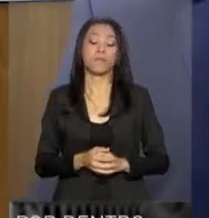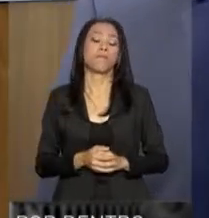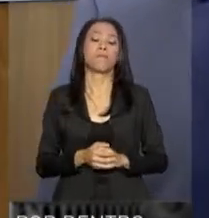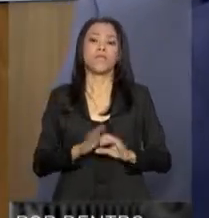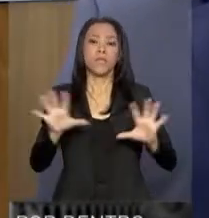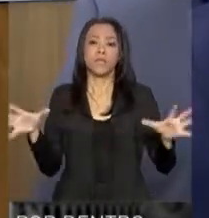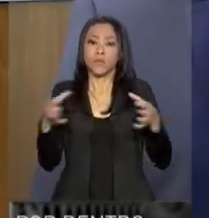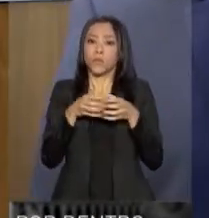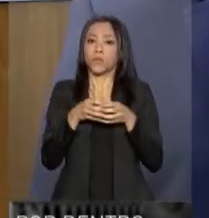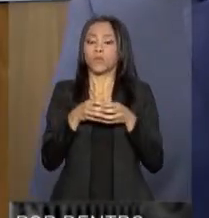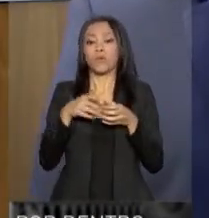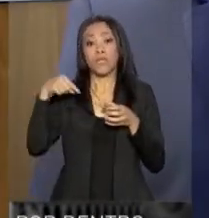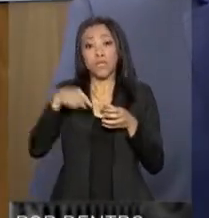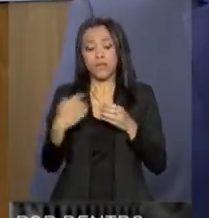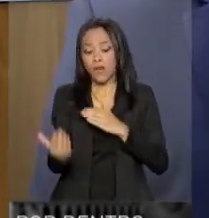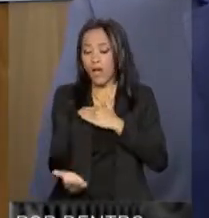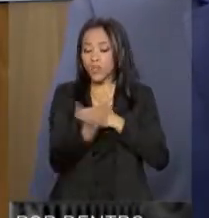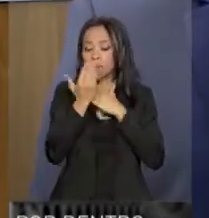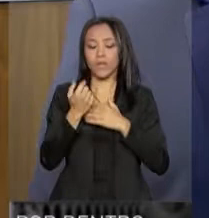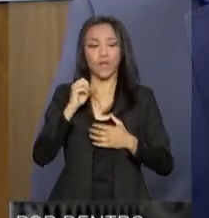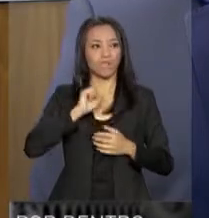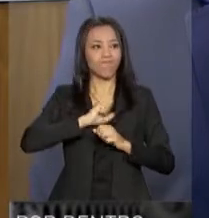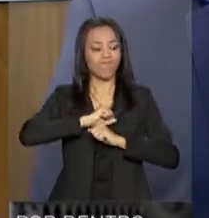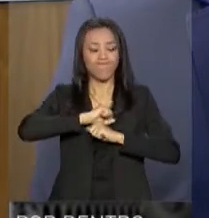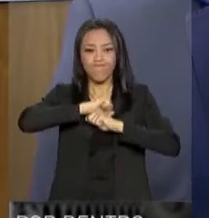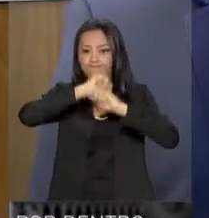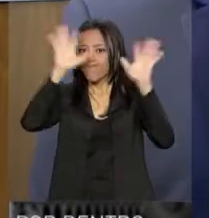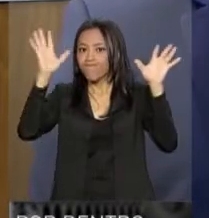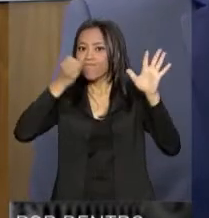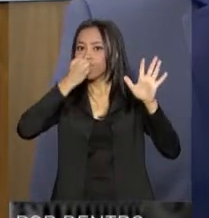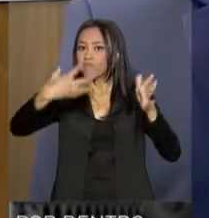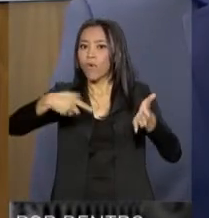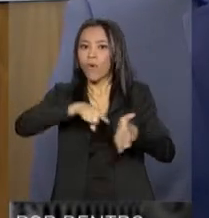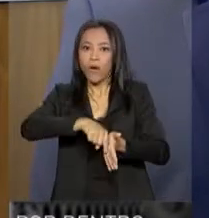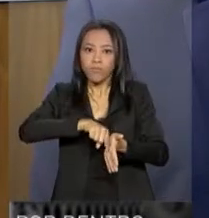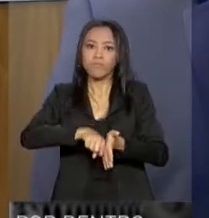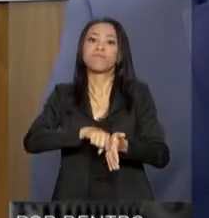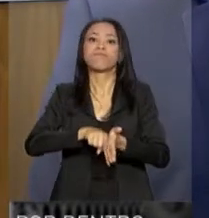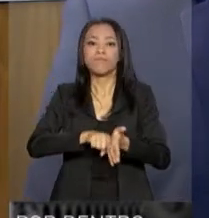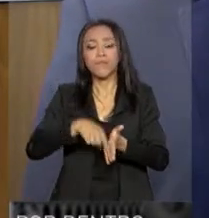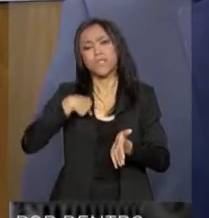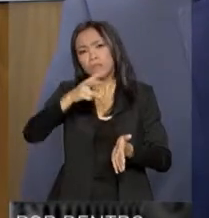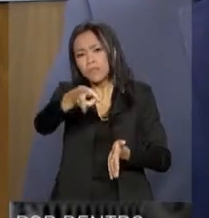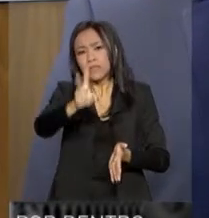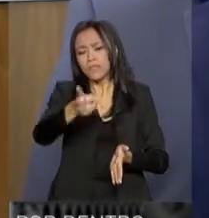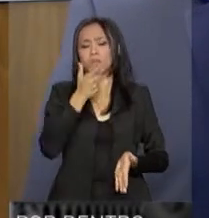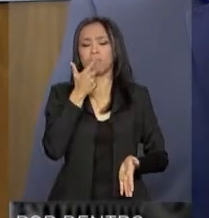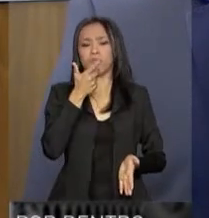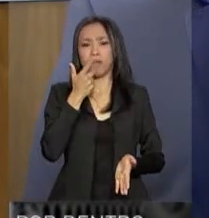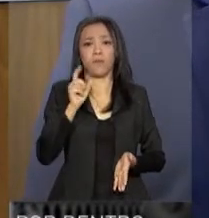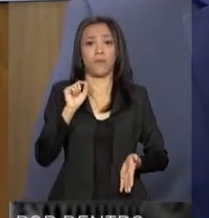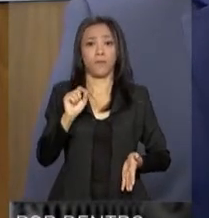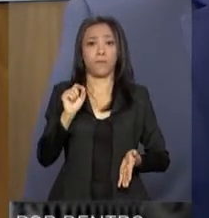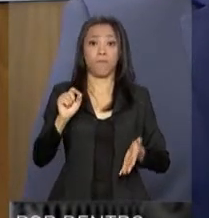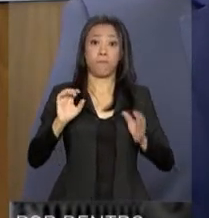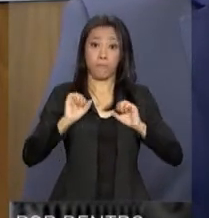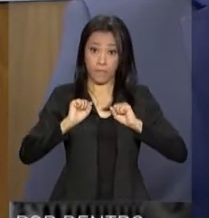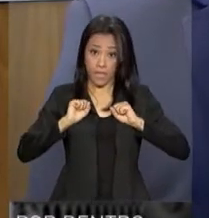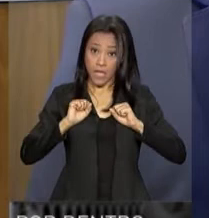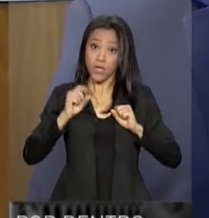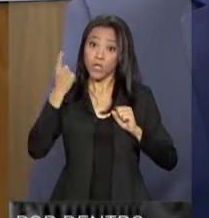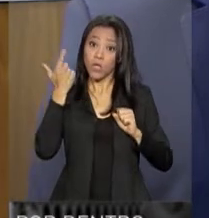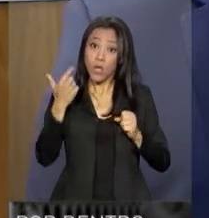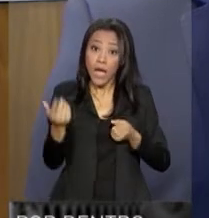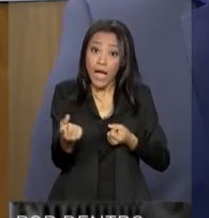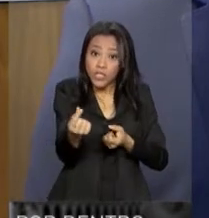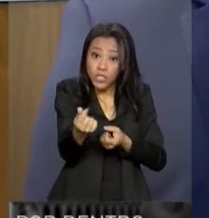trazer pra gente grandes ganhos principalmente eu sempre ressalto a partir de incremento da recuperação de recursos que eu